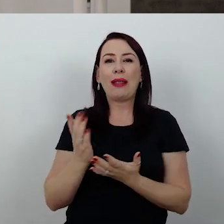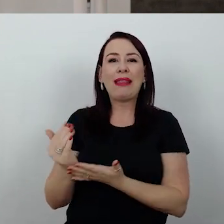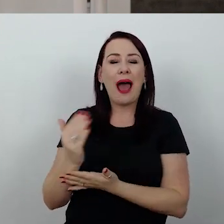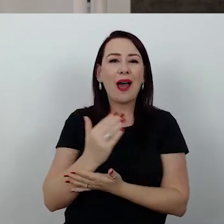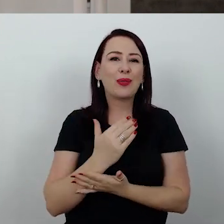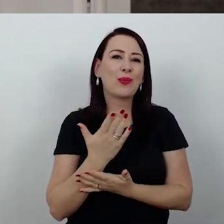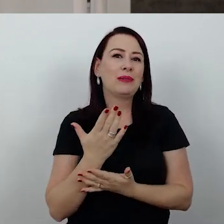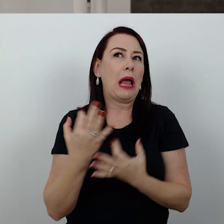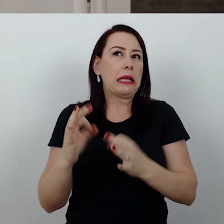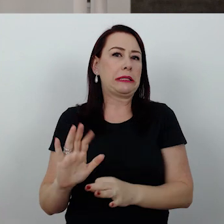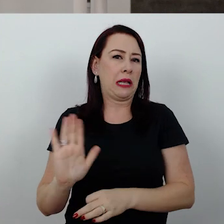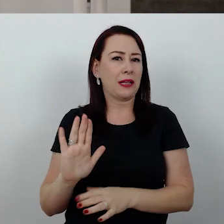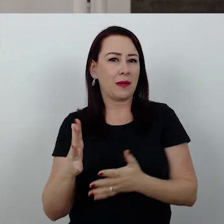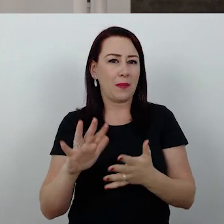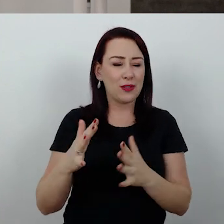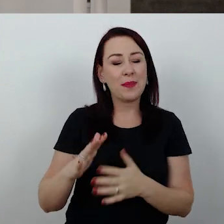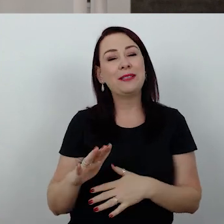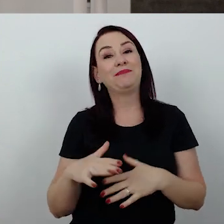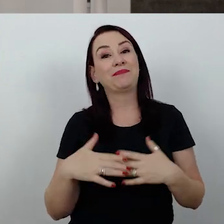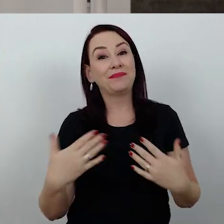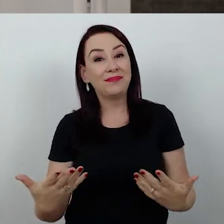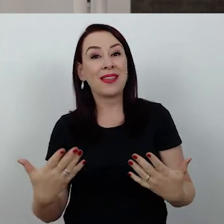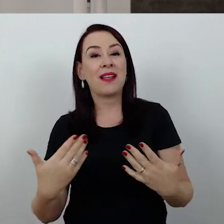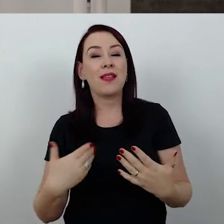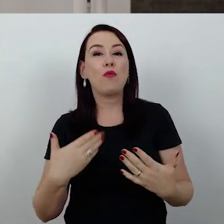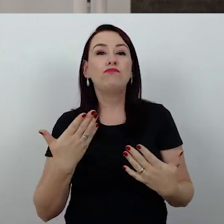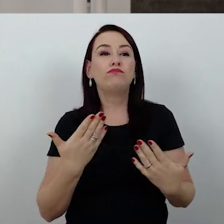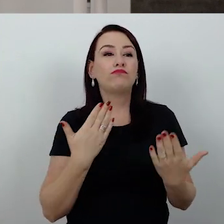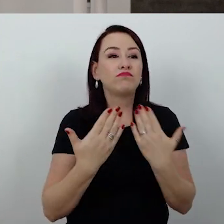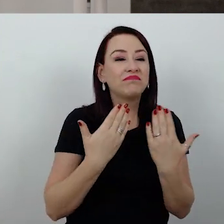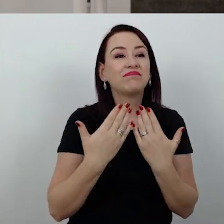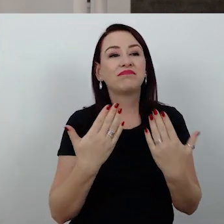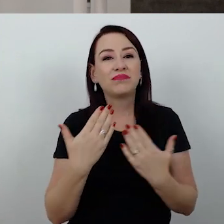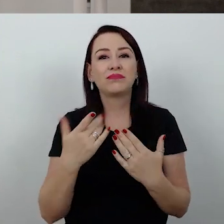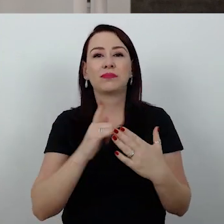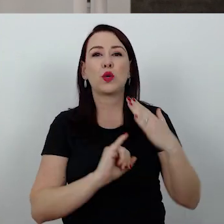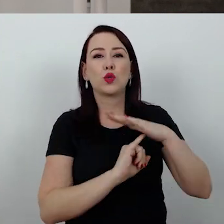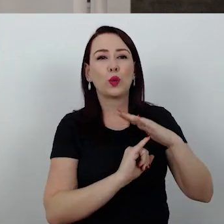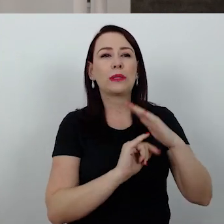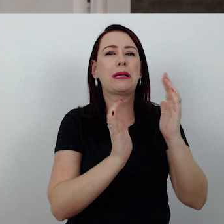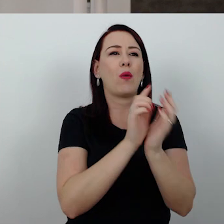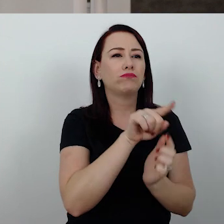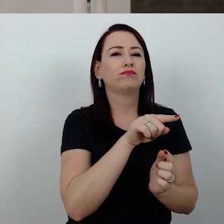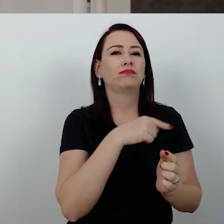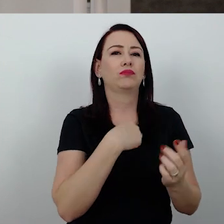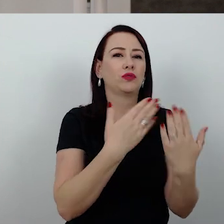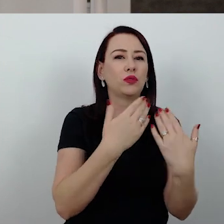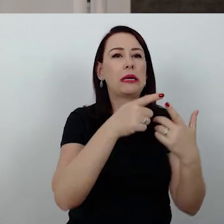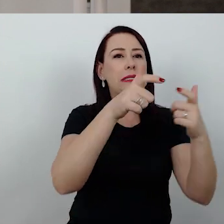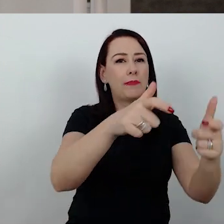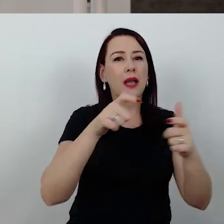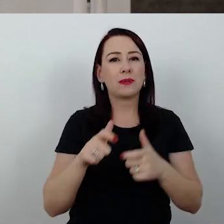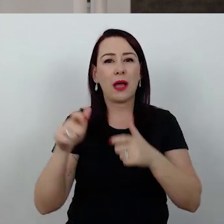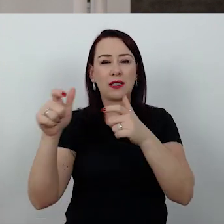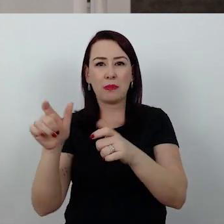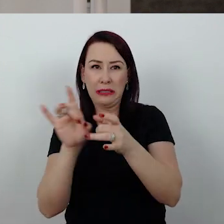ilusório. E aí fui para a rua falar, né, com as instituições públicas, né, os espaços